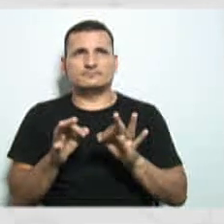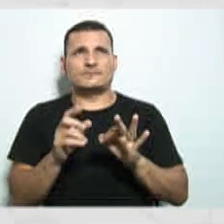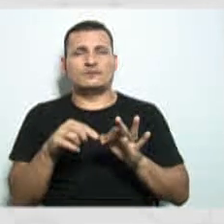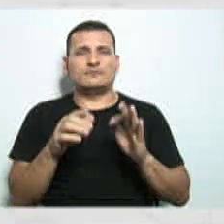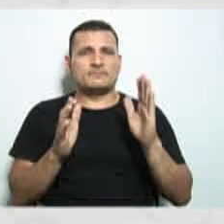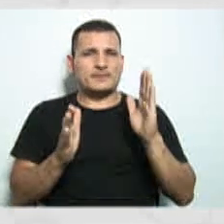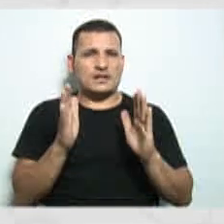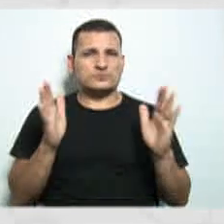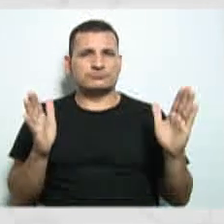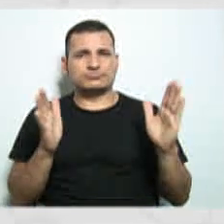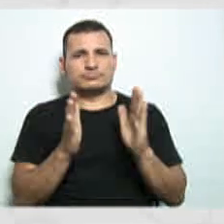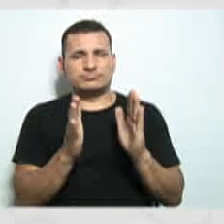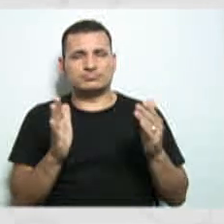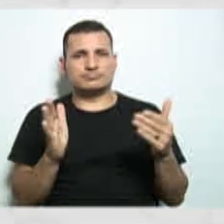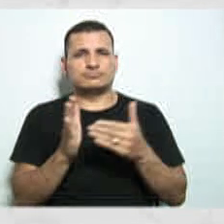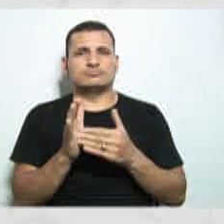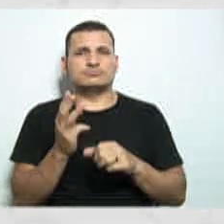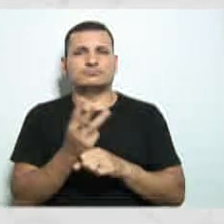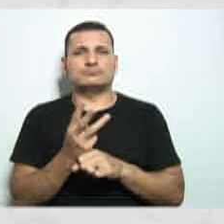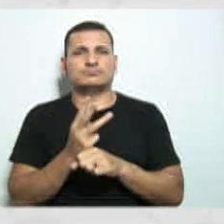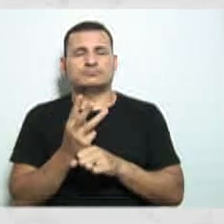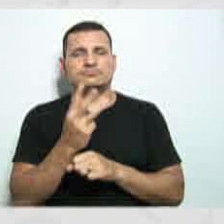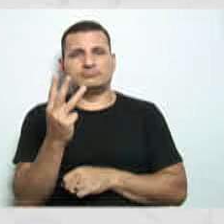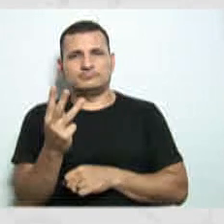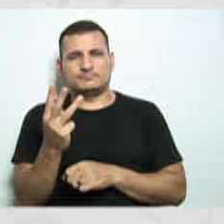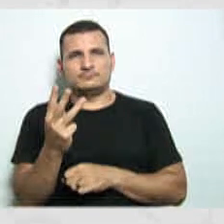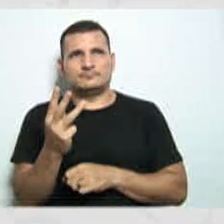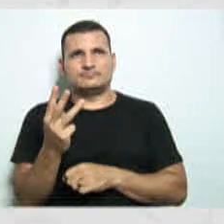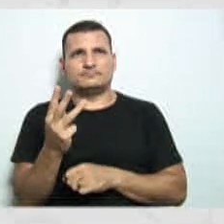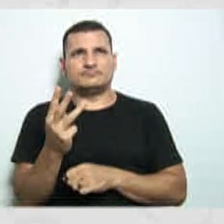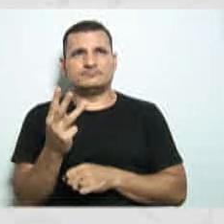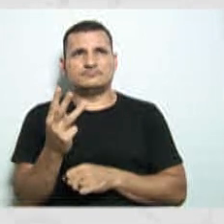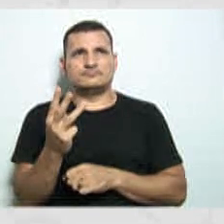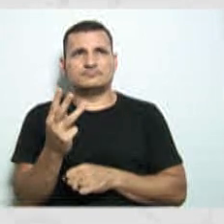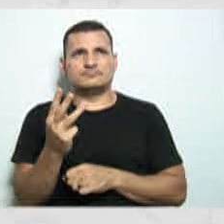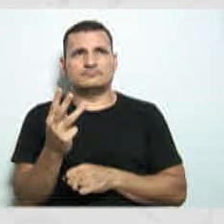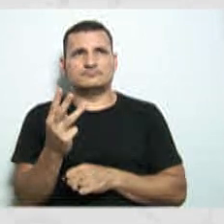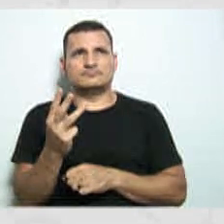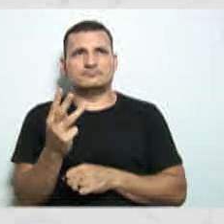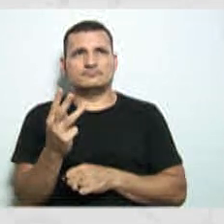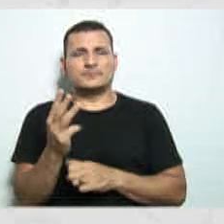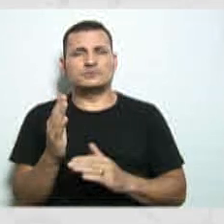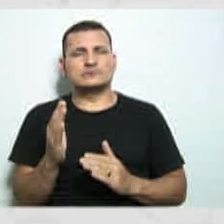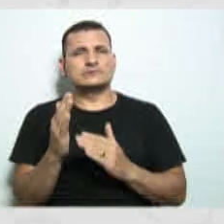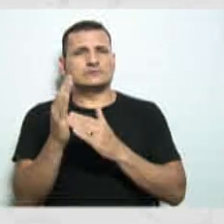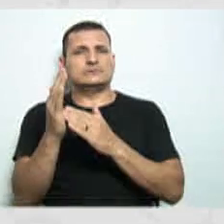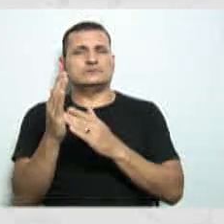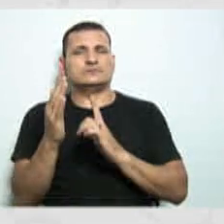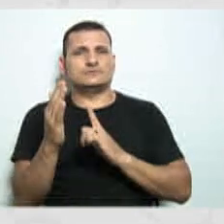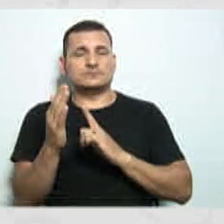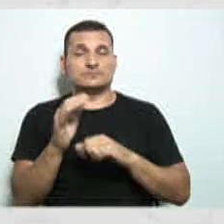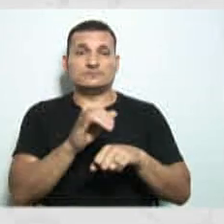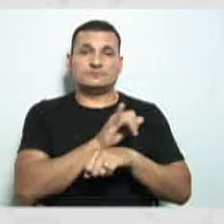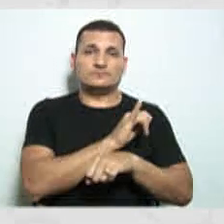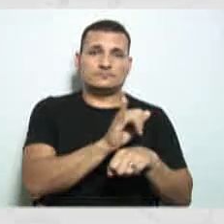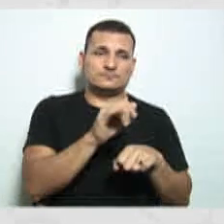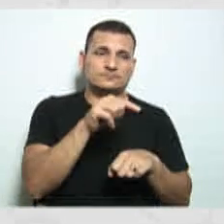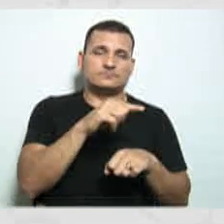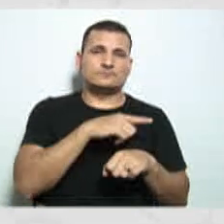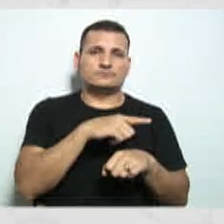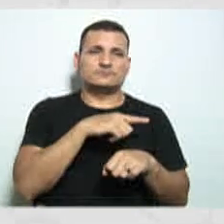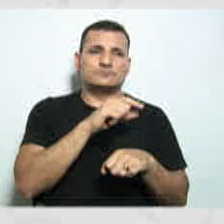prazo, como eu te falei, até 3 anos, né? Ela tem amplitude mais restrita, pois enquanto o estratégico tem foco